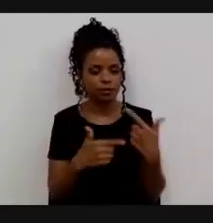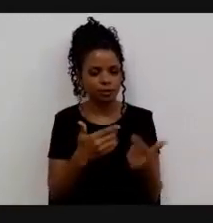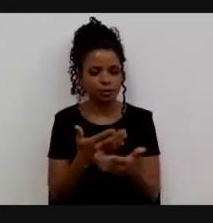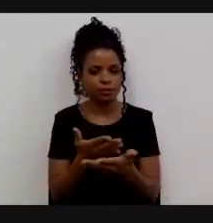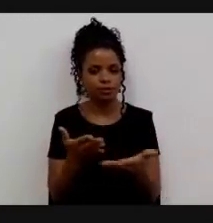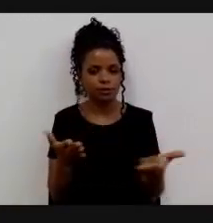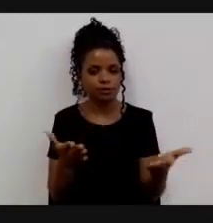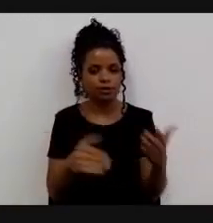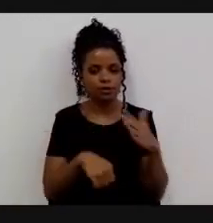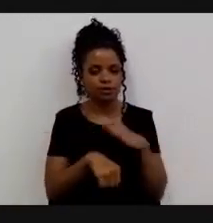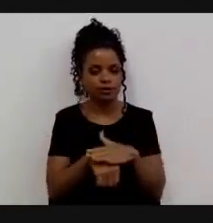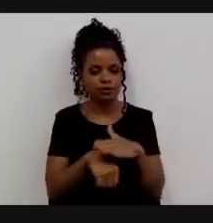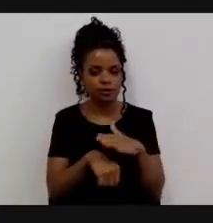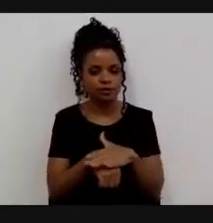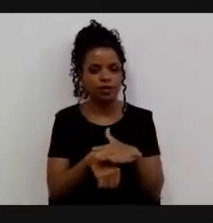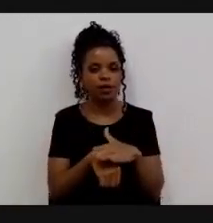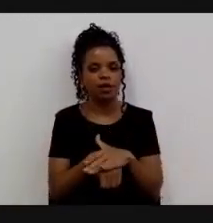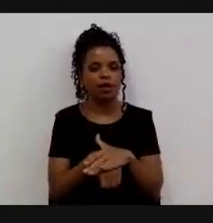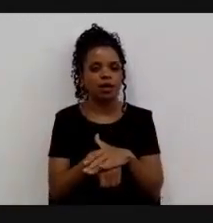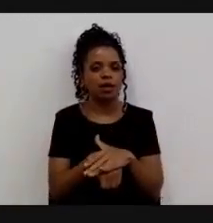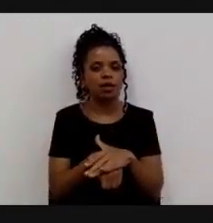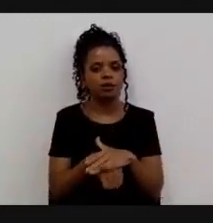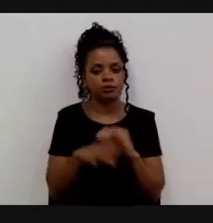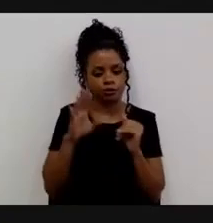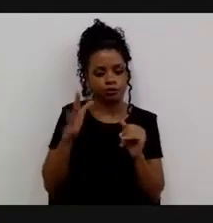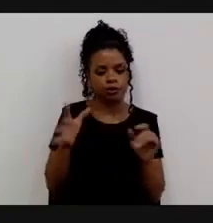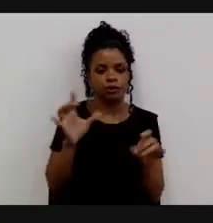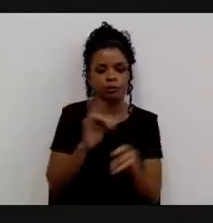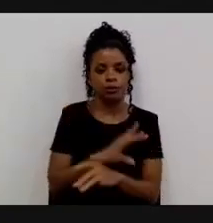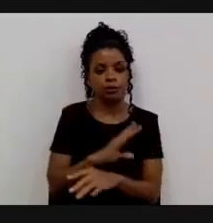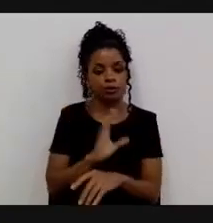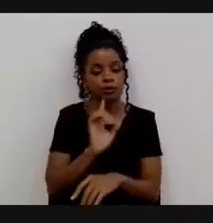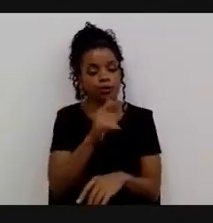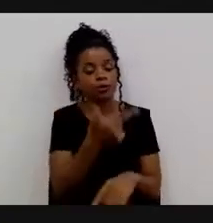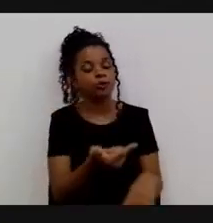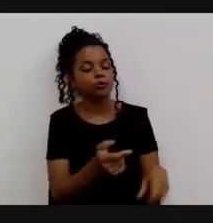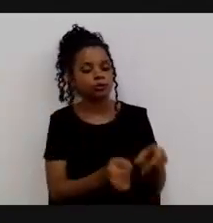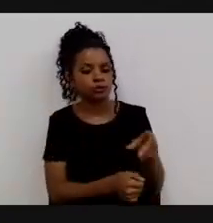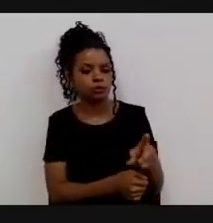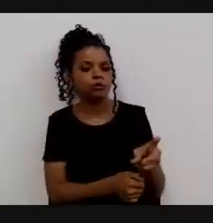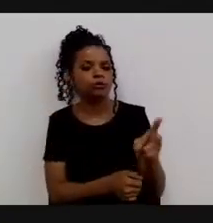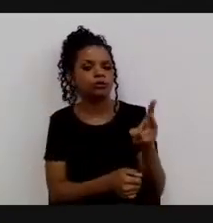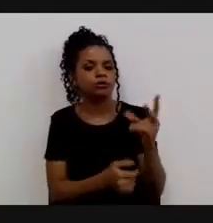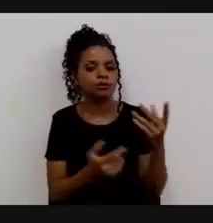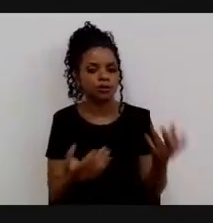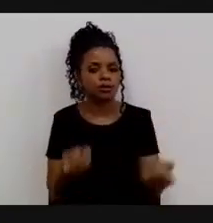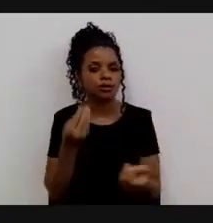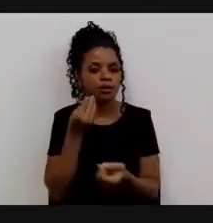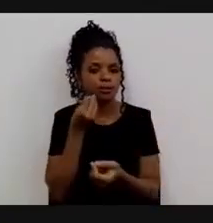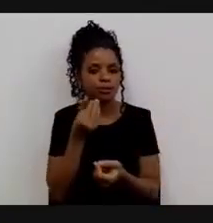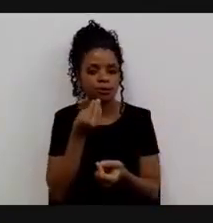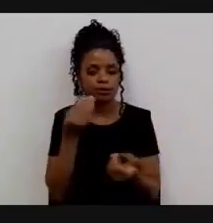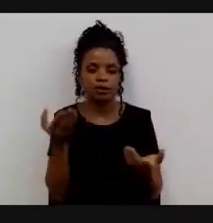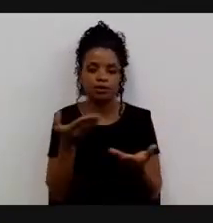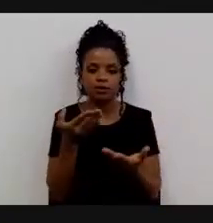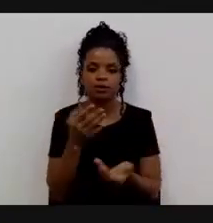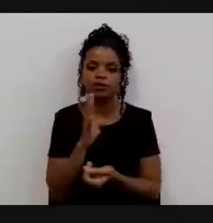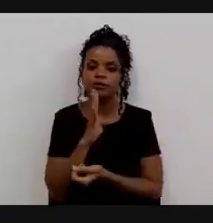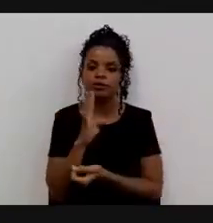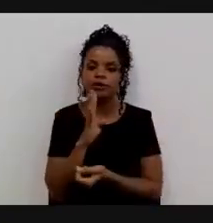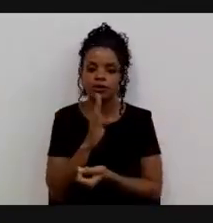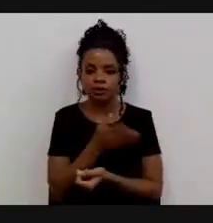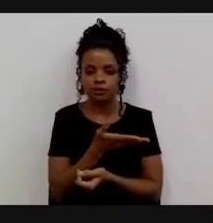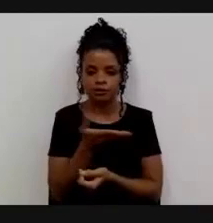vocês ou estão fazendo, já fizeram, alguns são em andamento ainda, mas pela oportunidade que vocês deram para a gente conhecer um